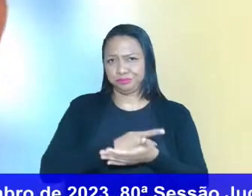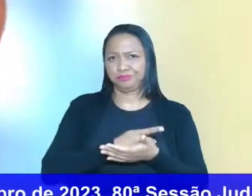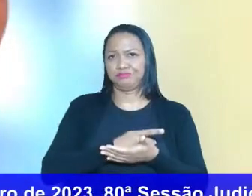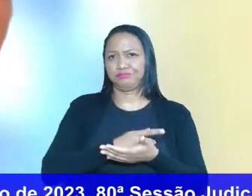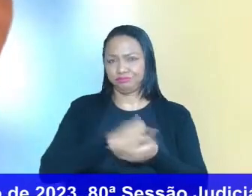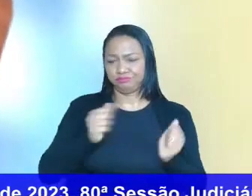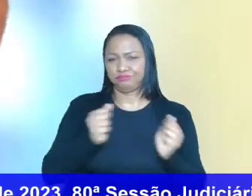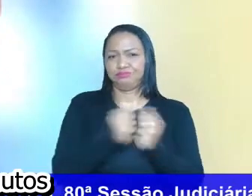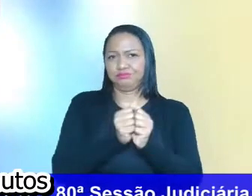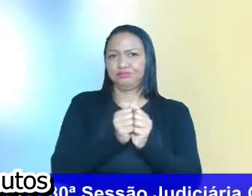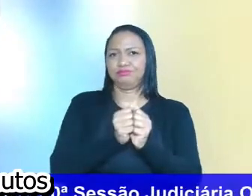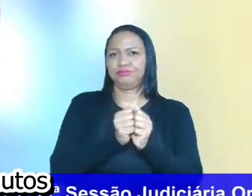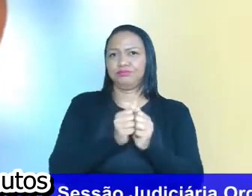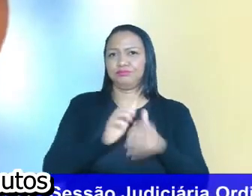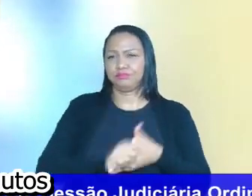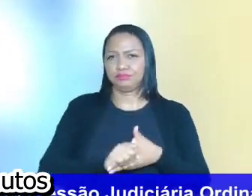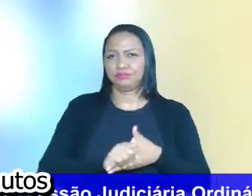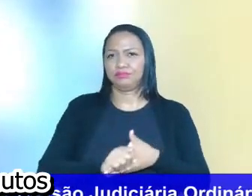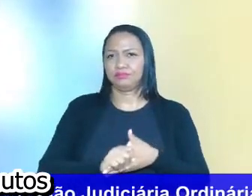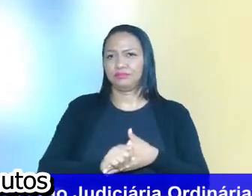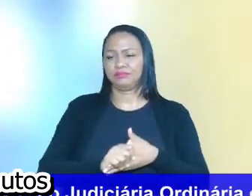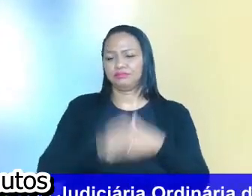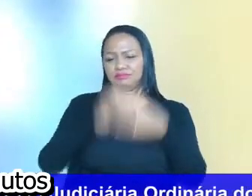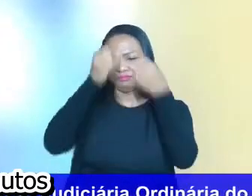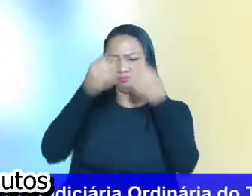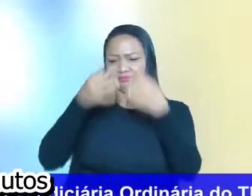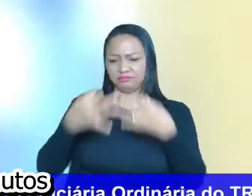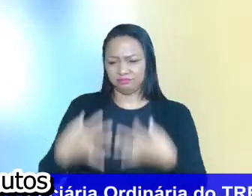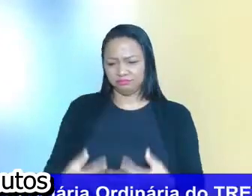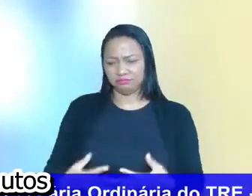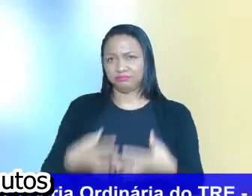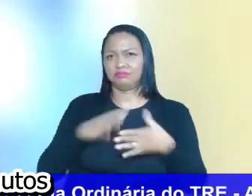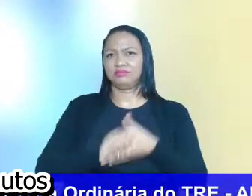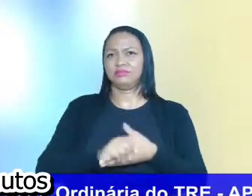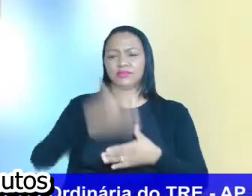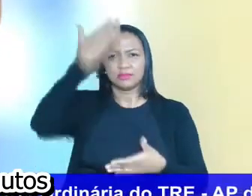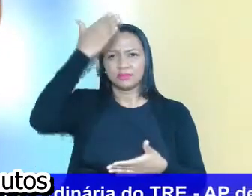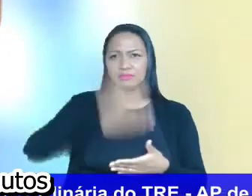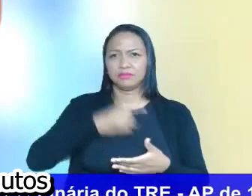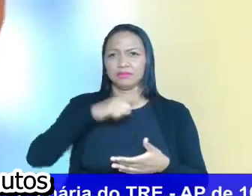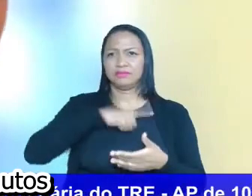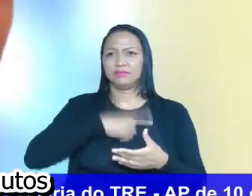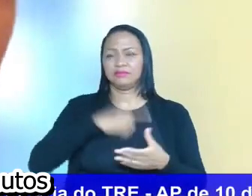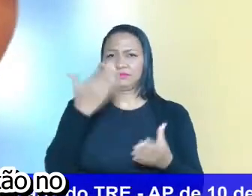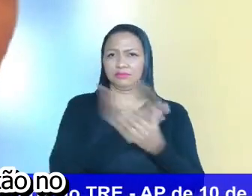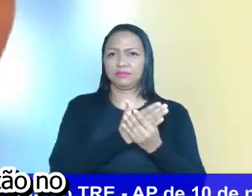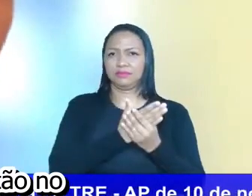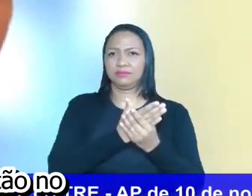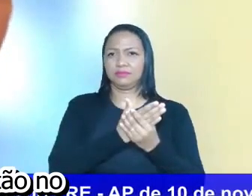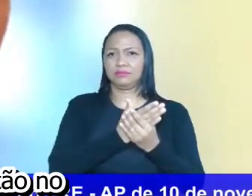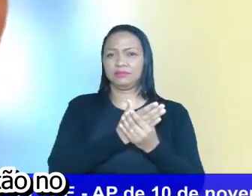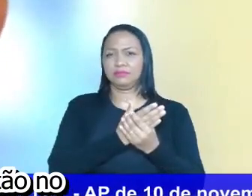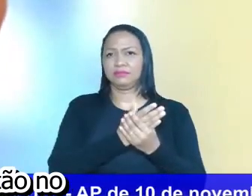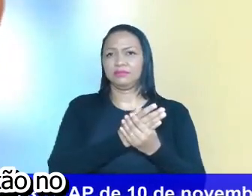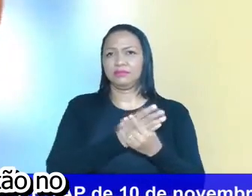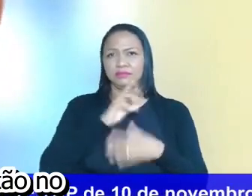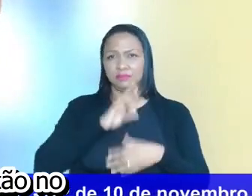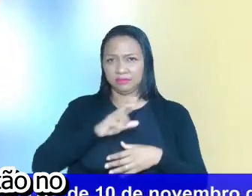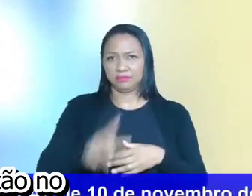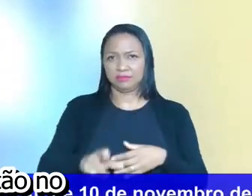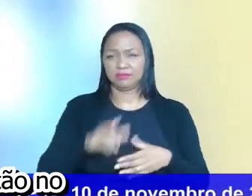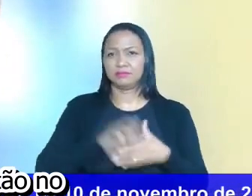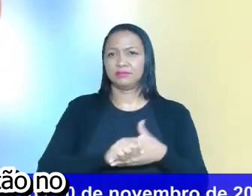ilícitos. Narrou que essas provas que estão aqui nos autos são resultantes